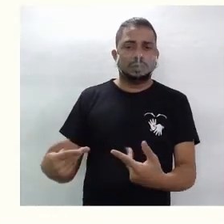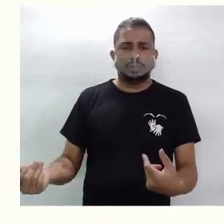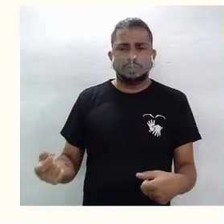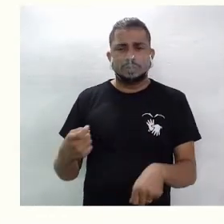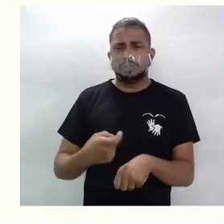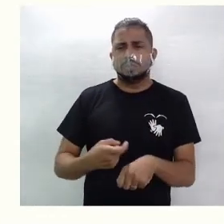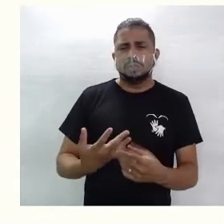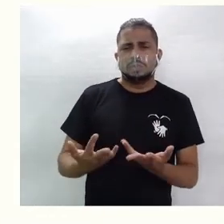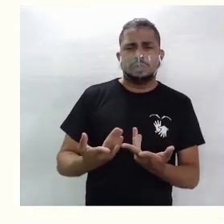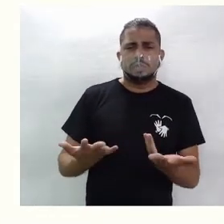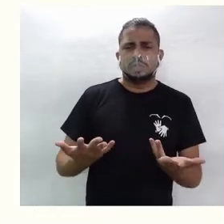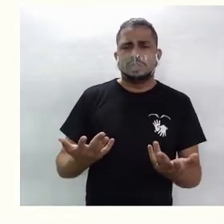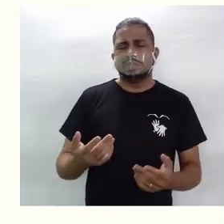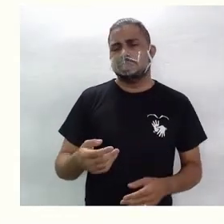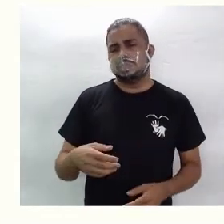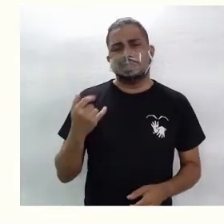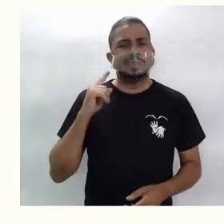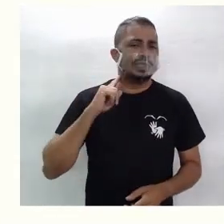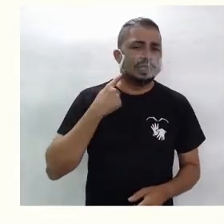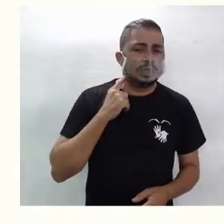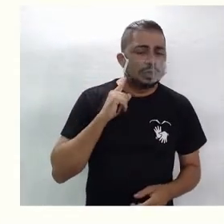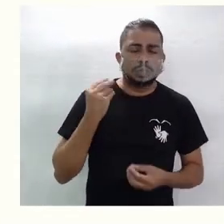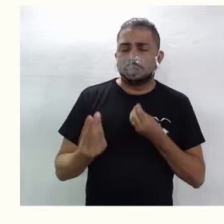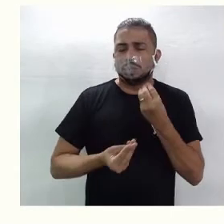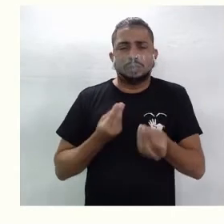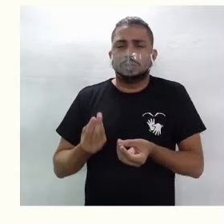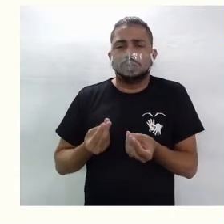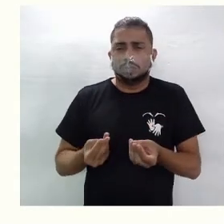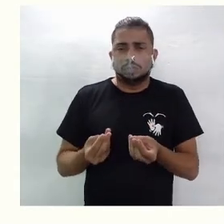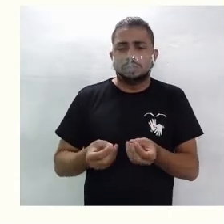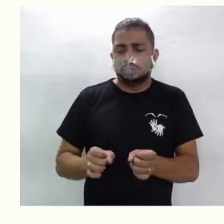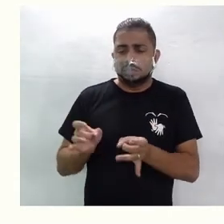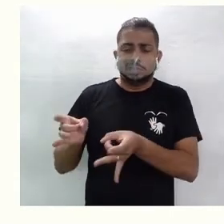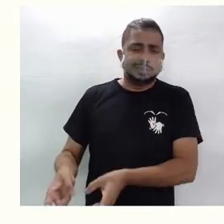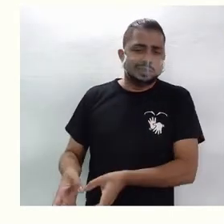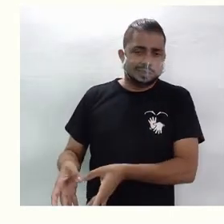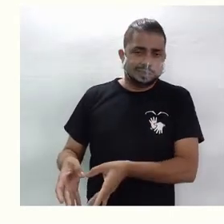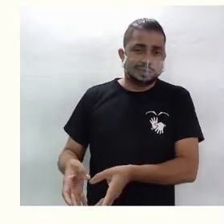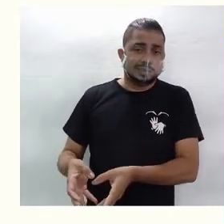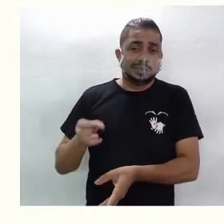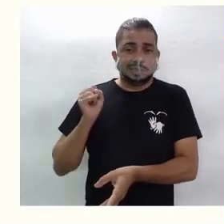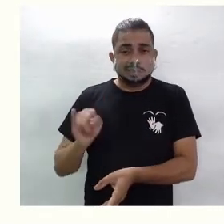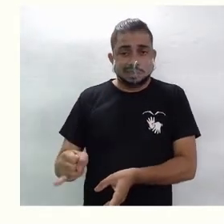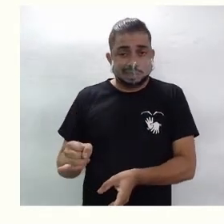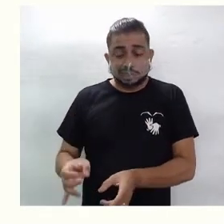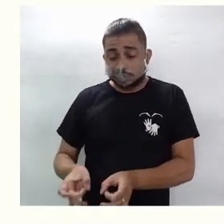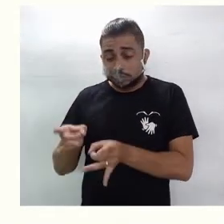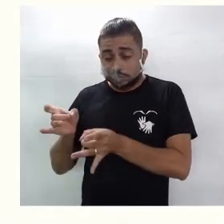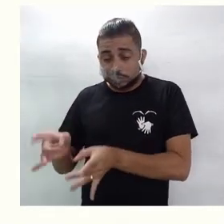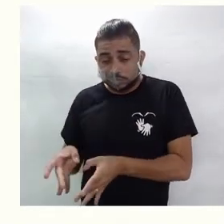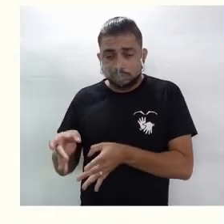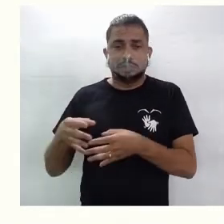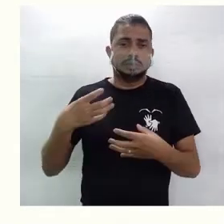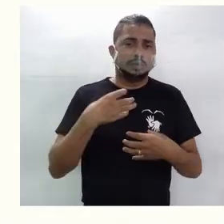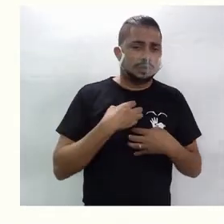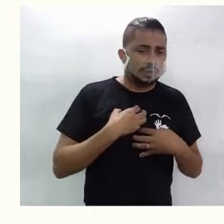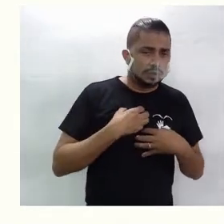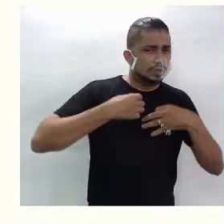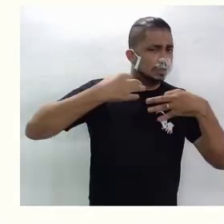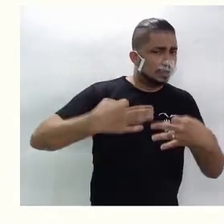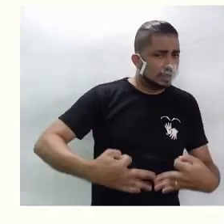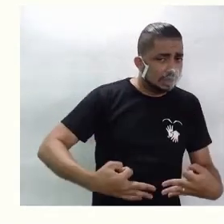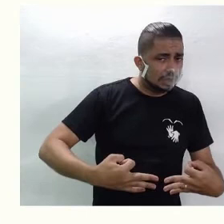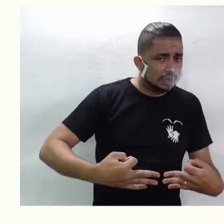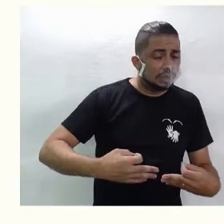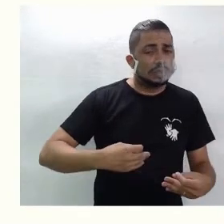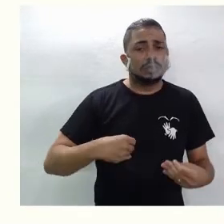o lixo da nossa casa, tá? Como é que eles são descartados? Se são descartados de modo adequado,